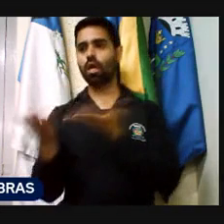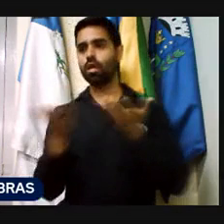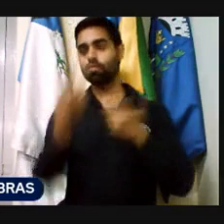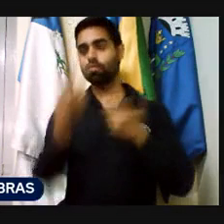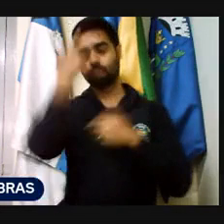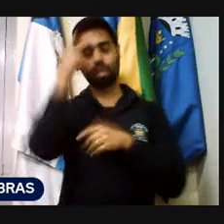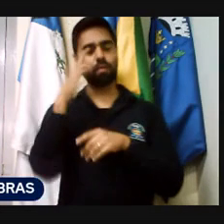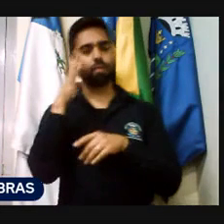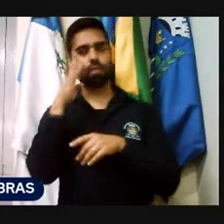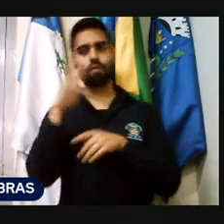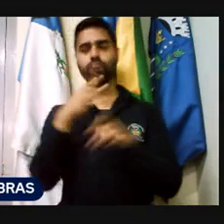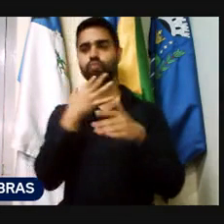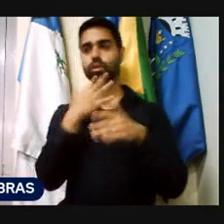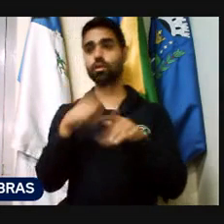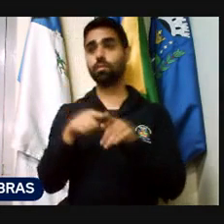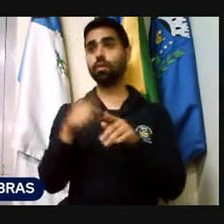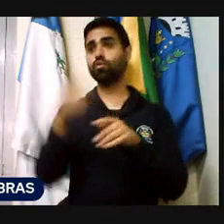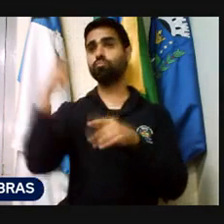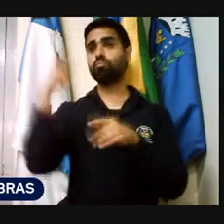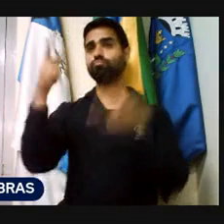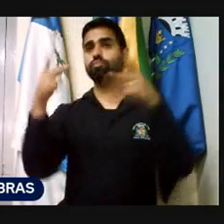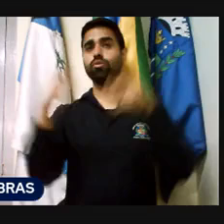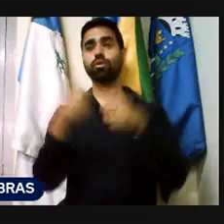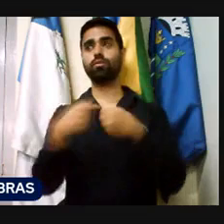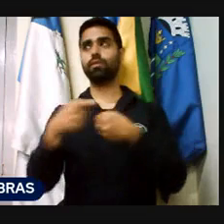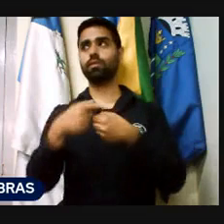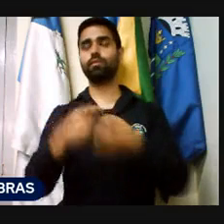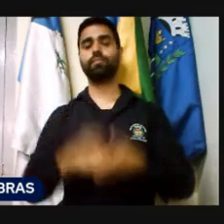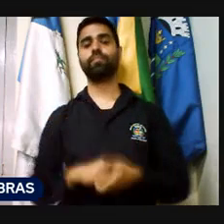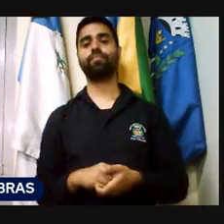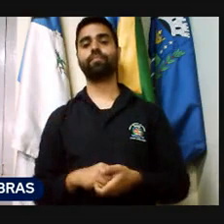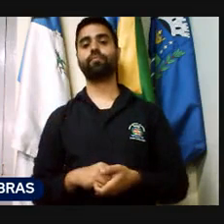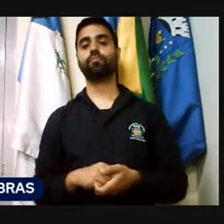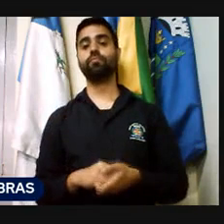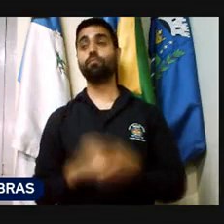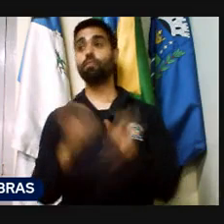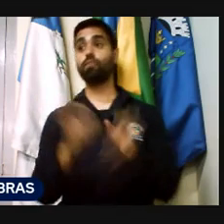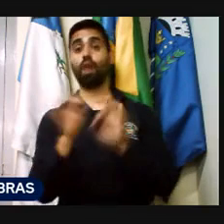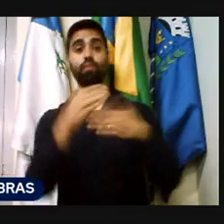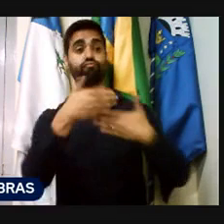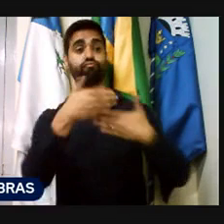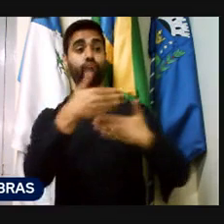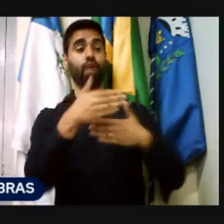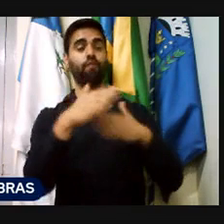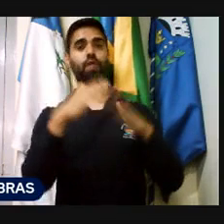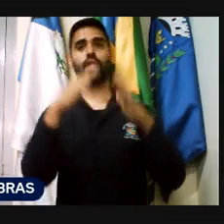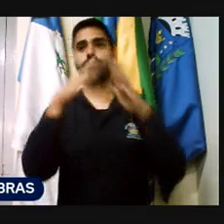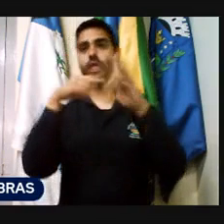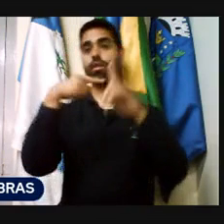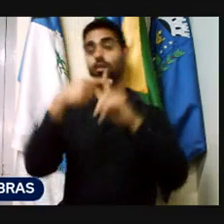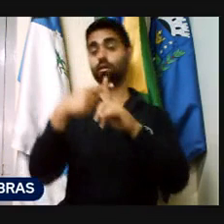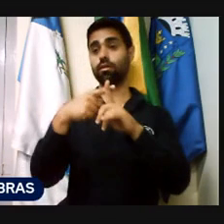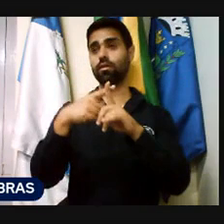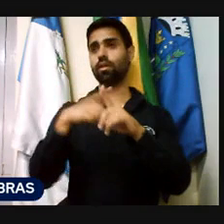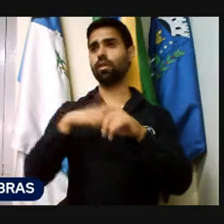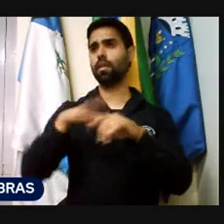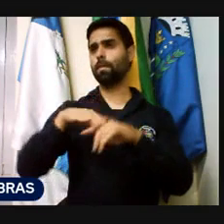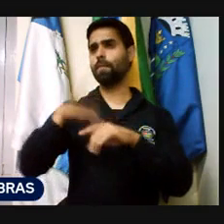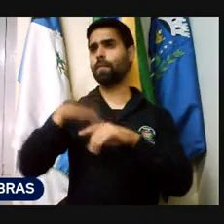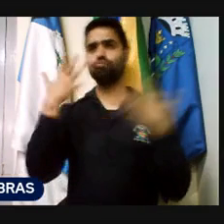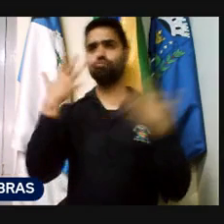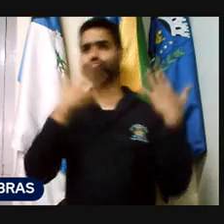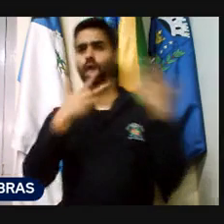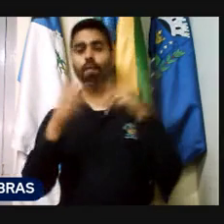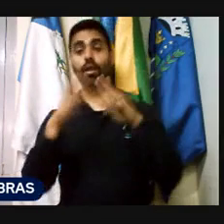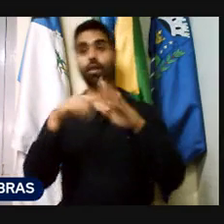visitantes, não só de nossa cidade, como também de cidades vizinhas. A ornamentação externa, Natal Iluminado, além de dar mais belezas às igrejas,